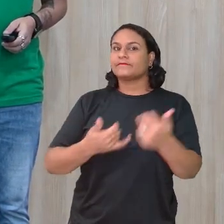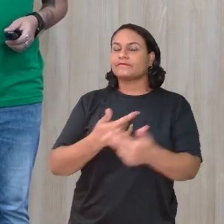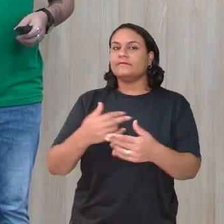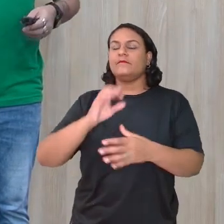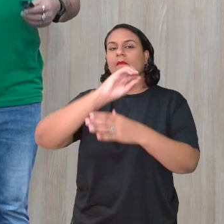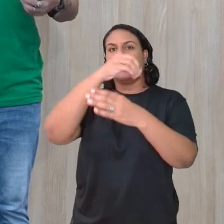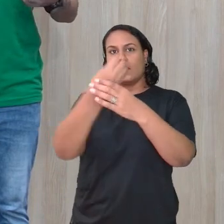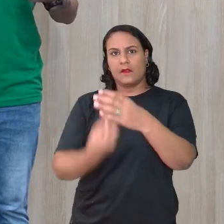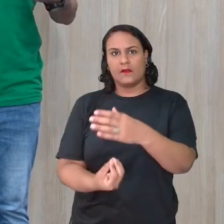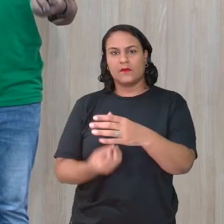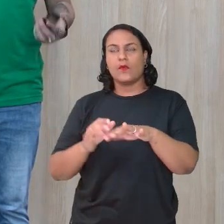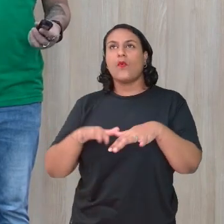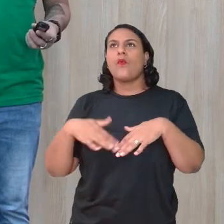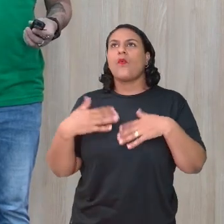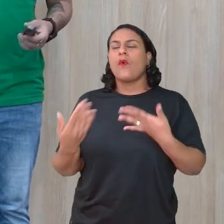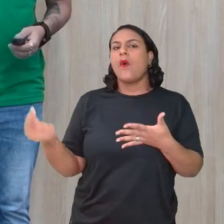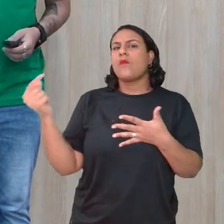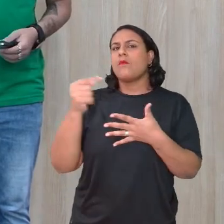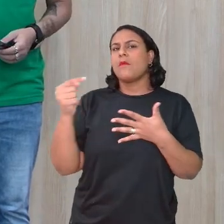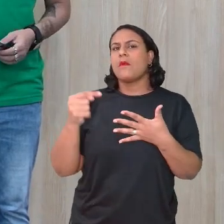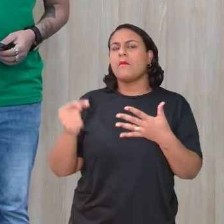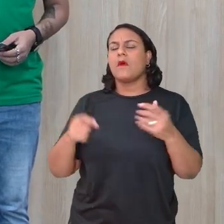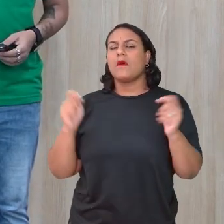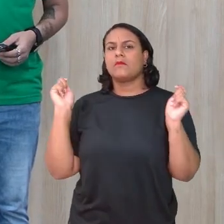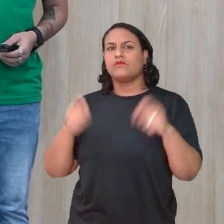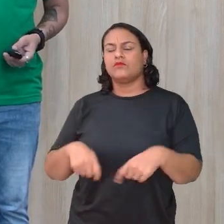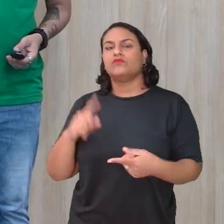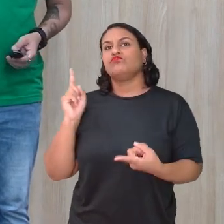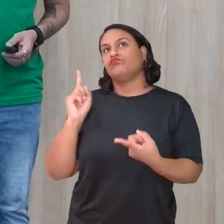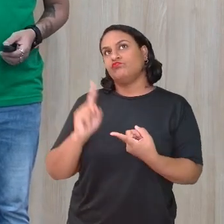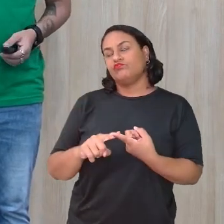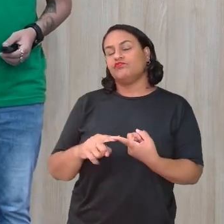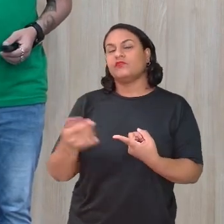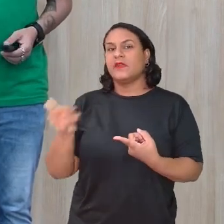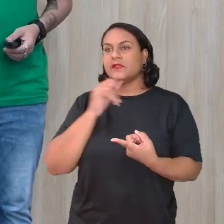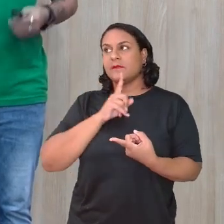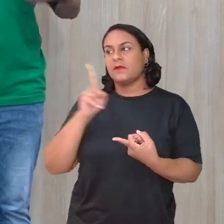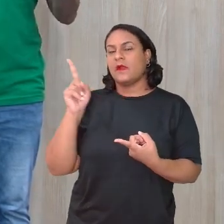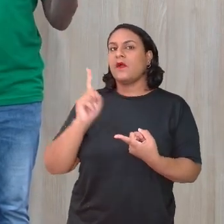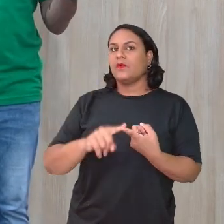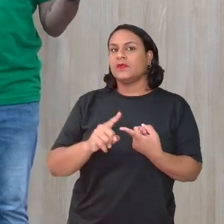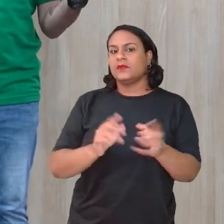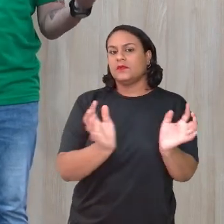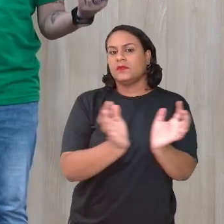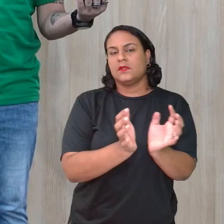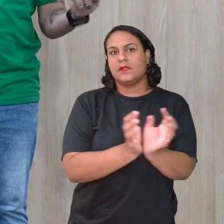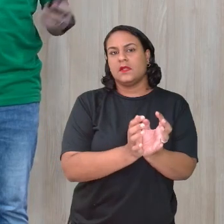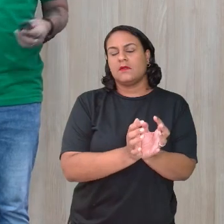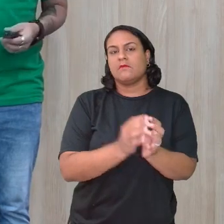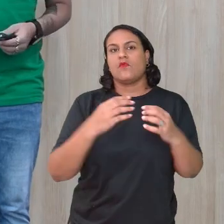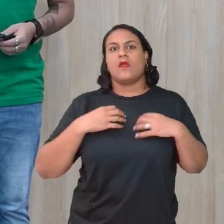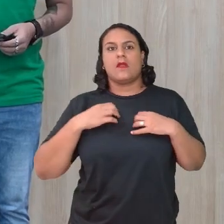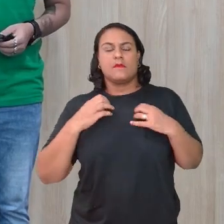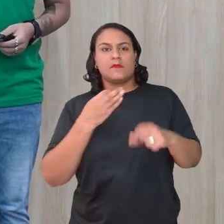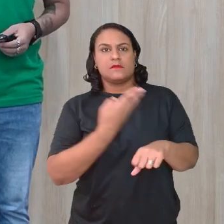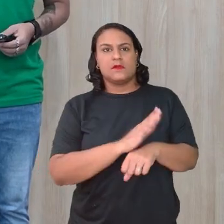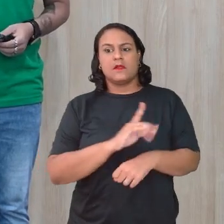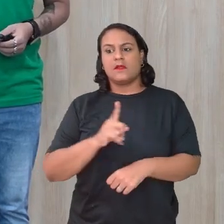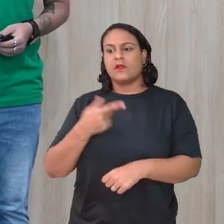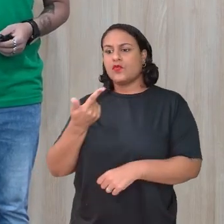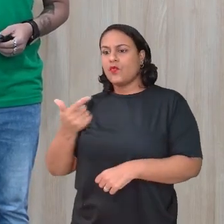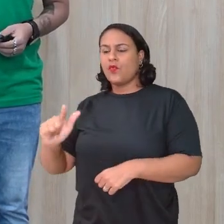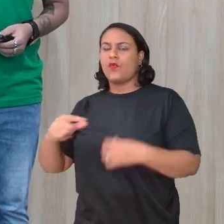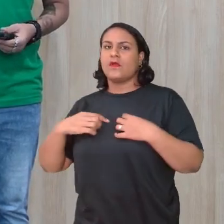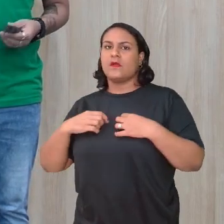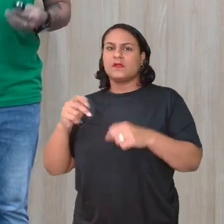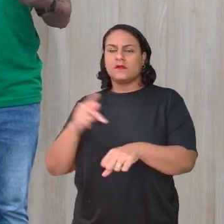basquete, quais são os casos possíveis? Um time, no caso lá era um time branco e um time com a camisa preta. Era o time com a camisa